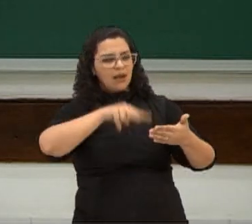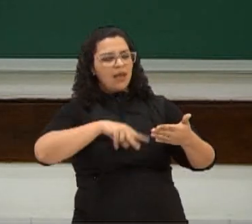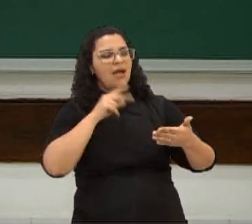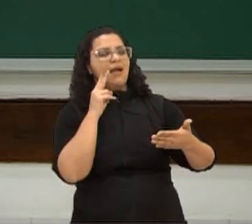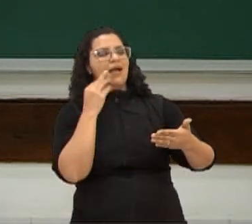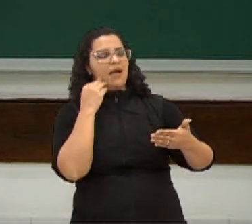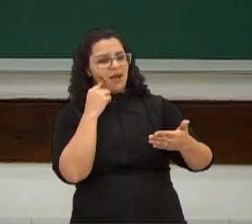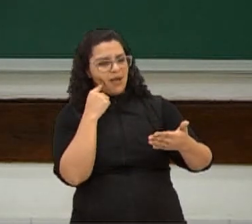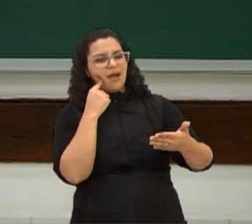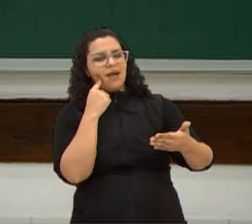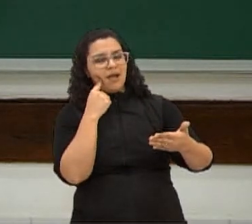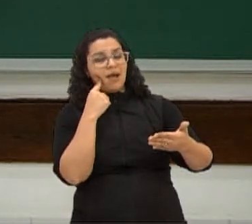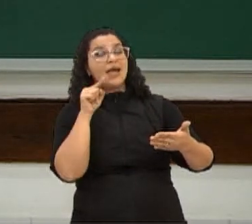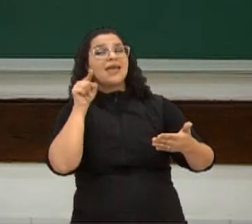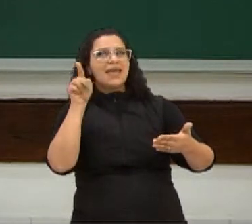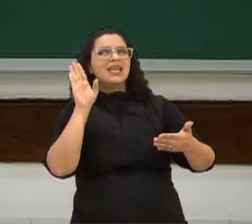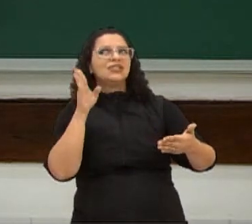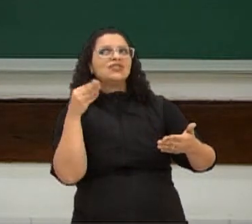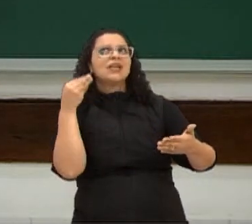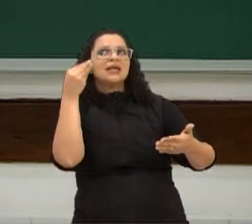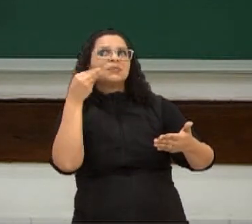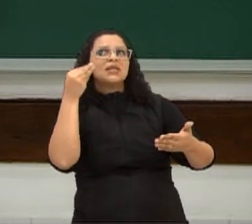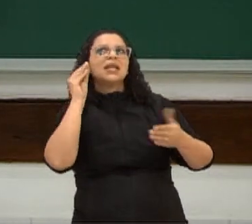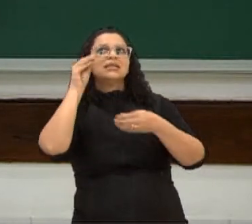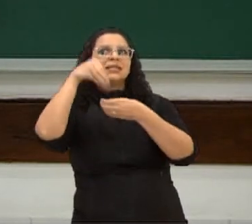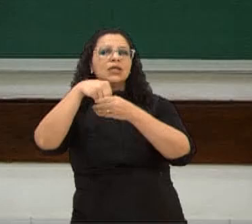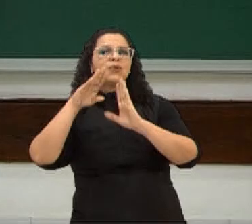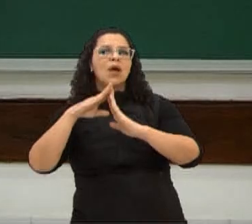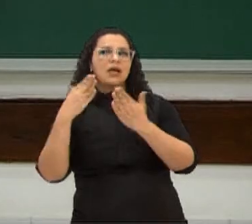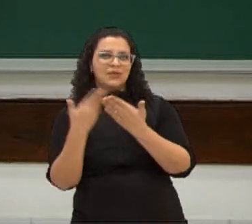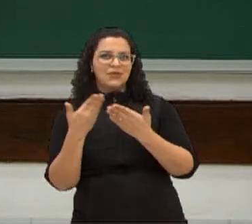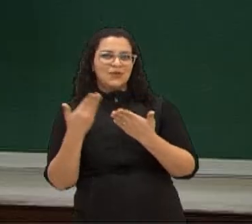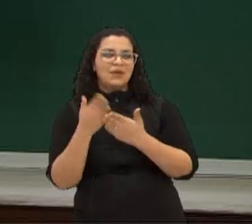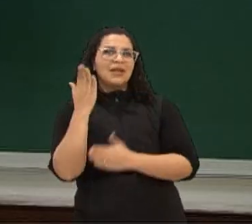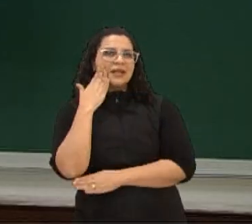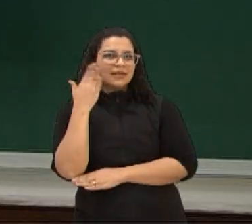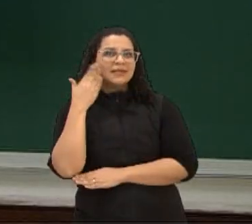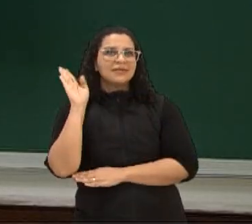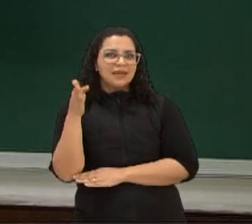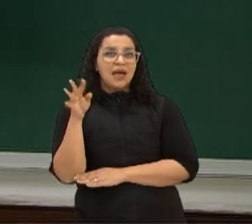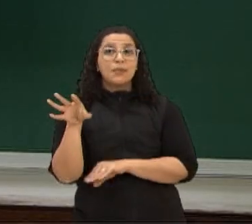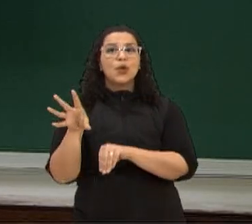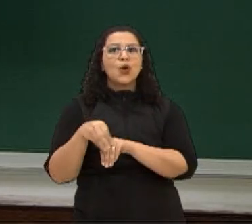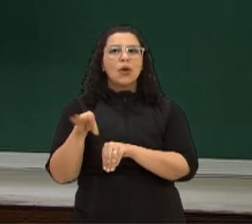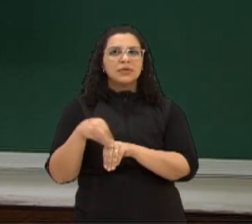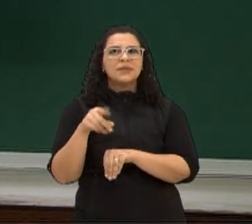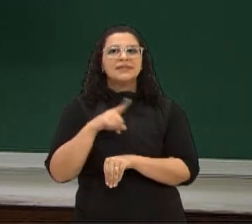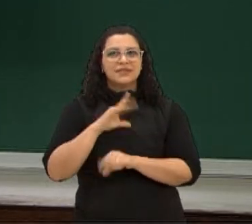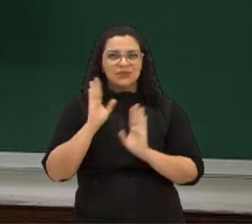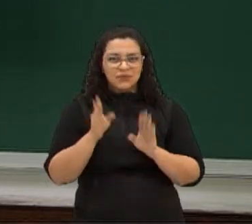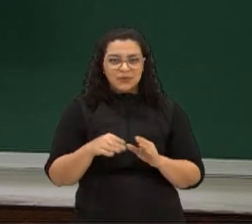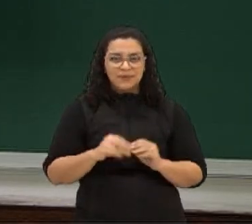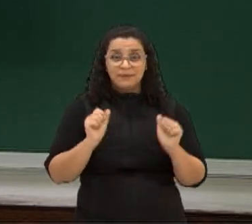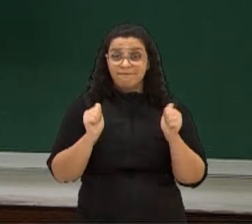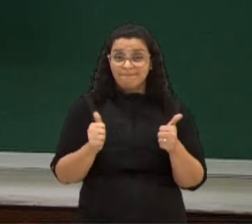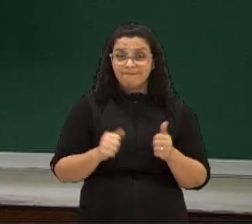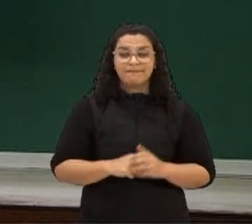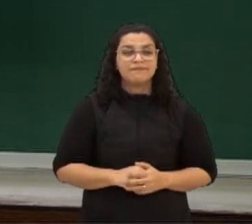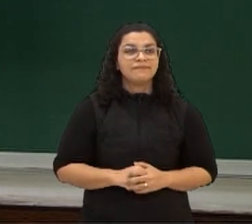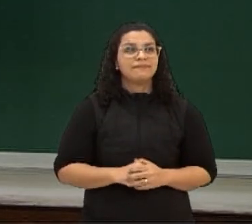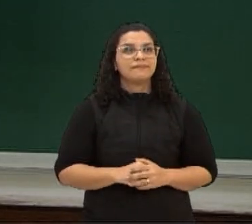que fizer a leitura da sua carta vai saber que você é uma pessoa que tem este conhecimento,